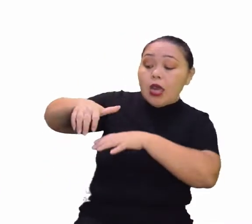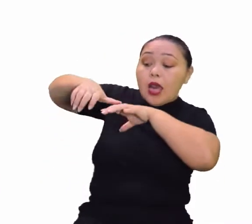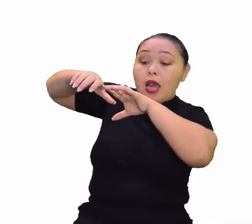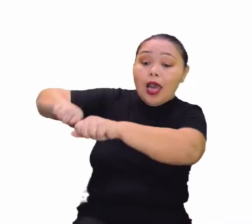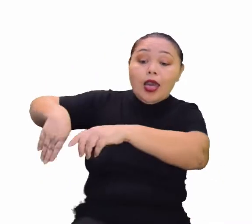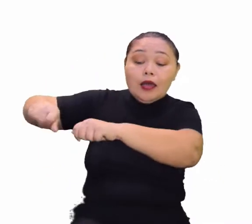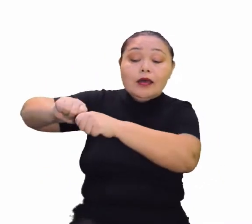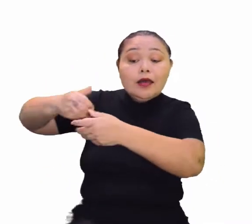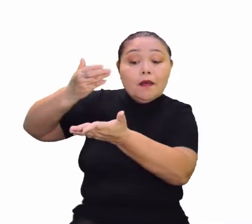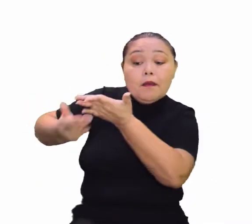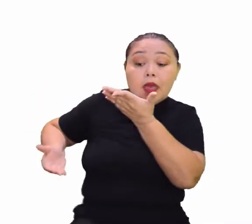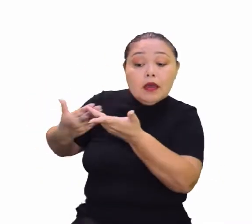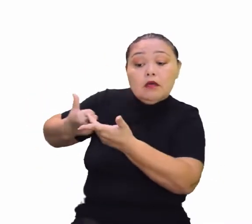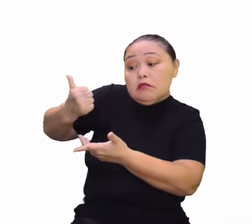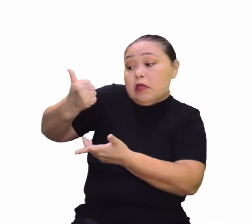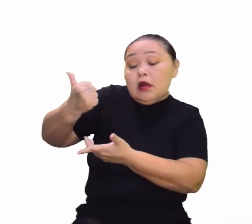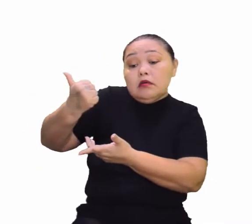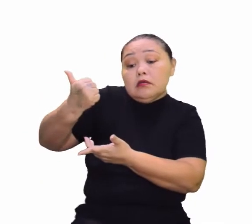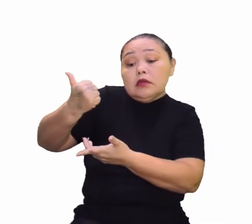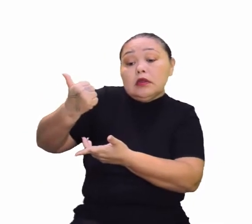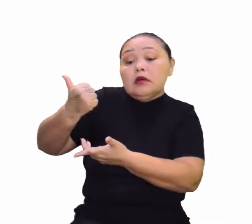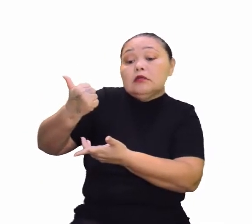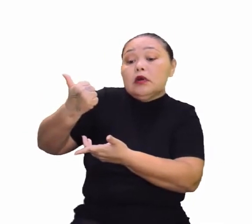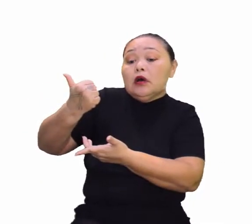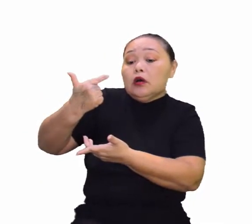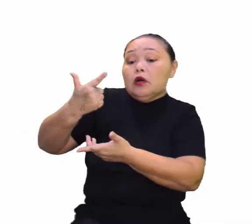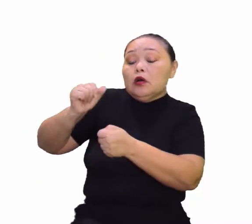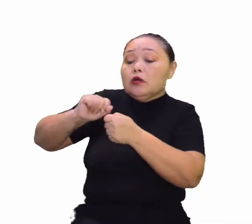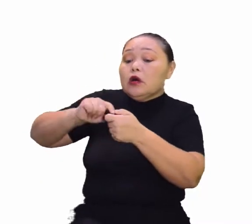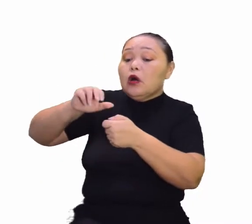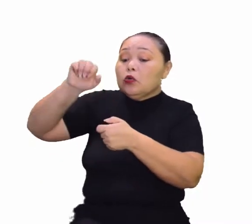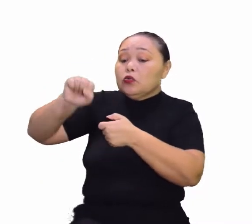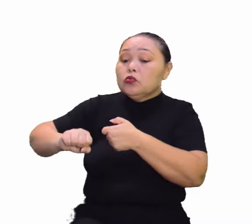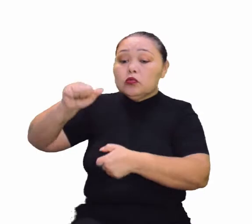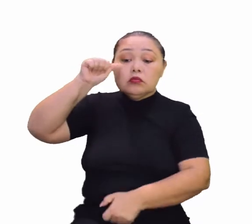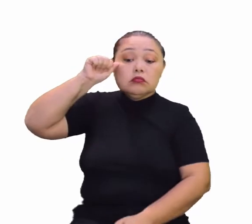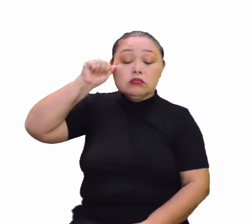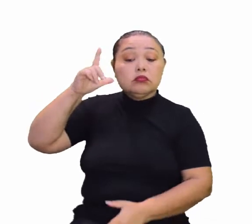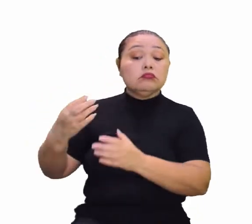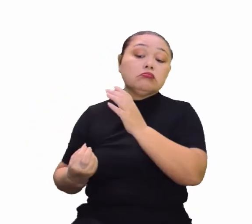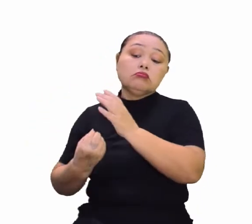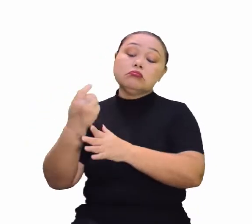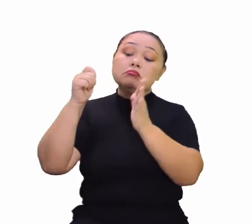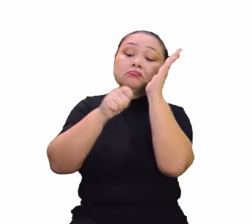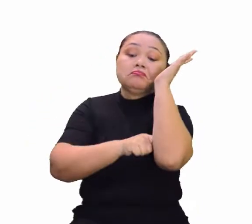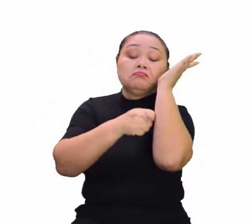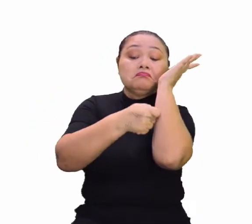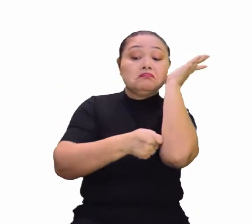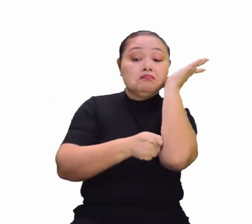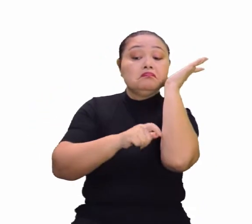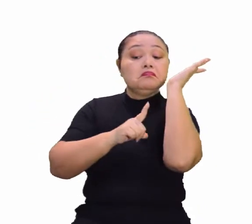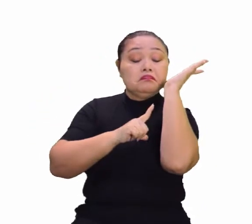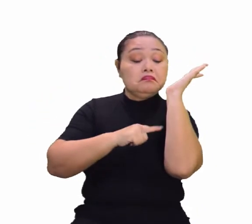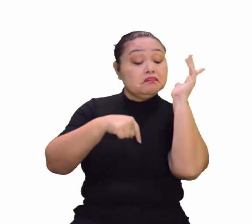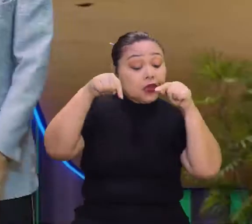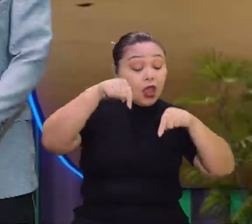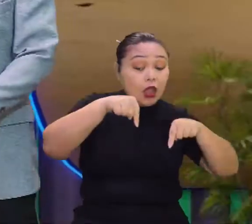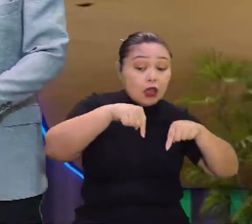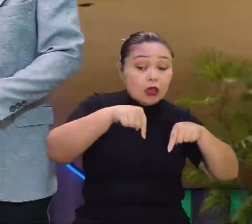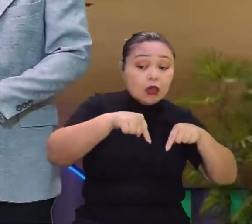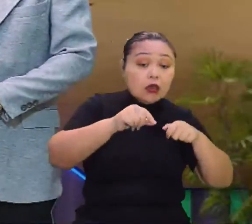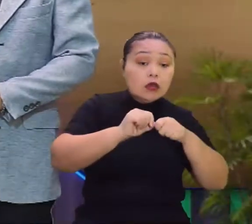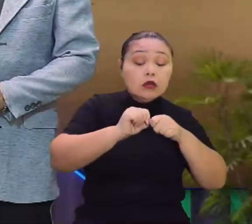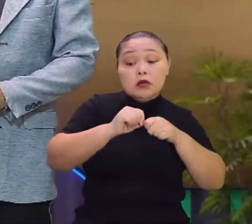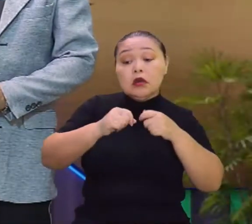áreas que tinham perdido lá no início da Segunda Guerra Mundial, lá do sudeste da Ásia, que produzia a borracha. Então, a borracha nessa região era